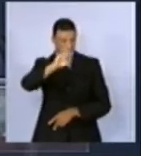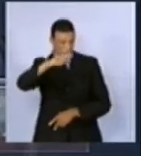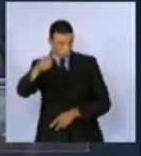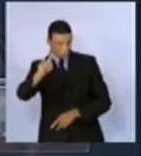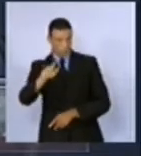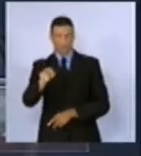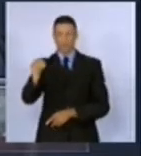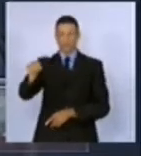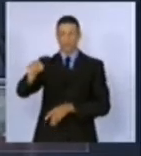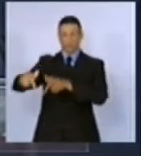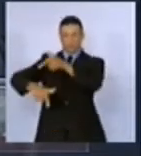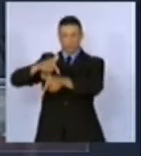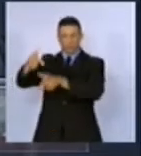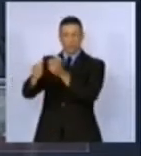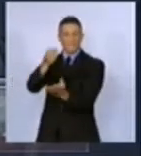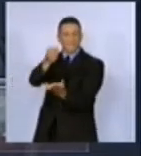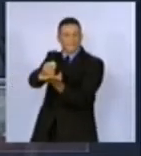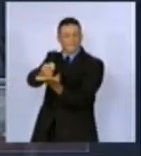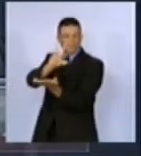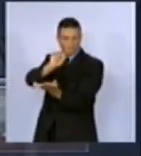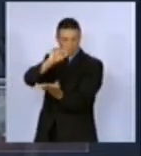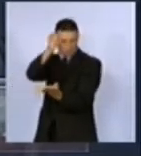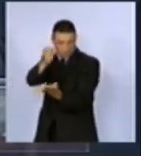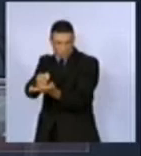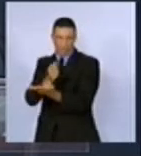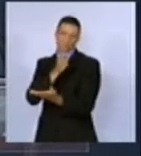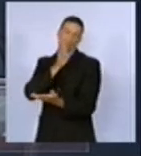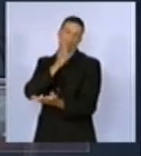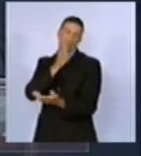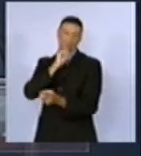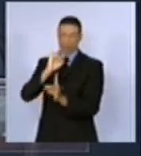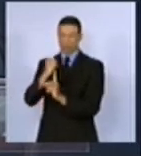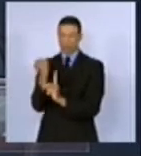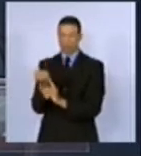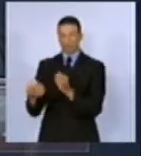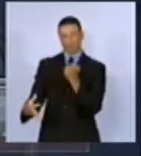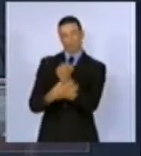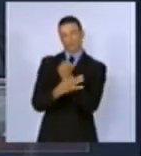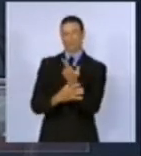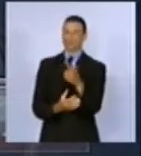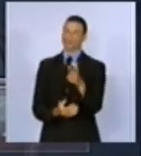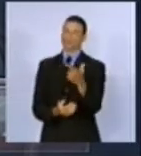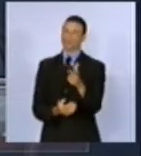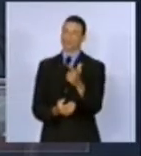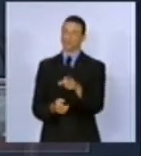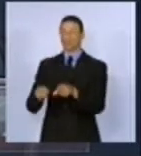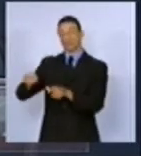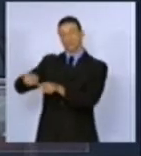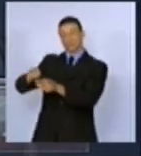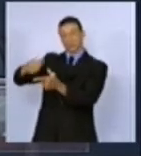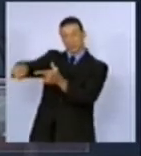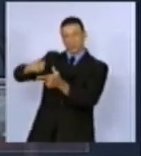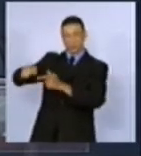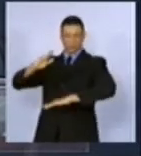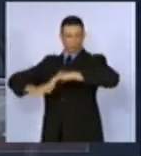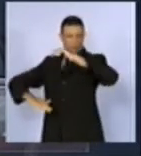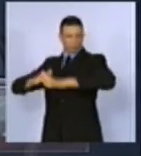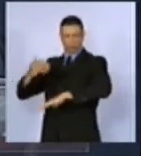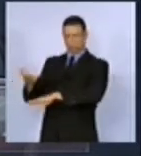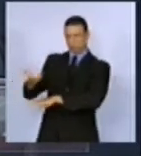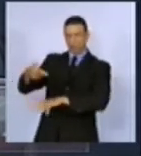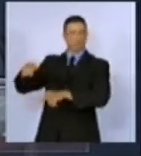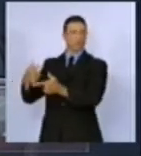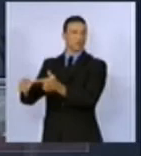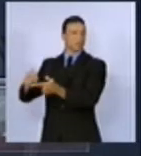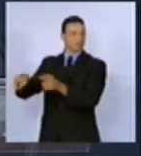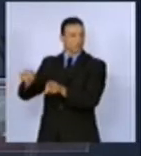eles estão na informalidade e já de imediato sem a devida proteção social associado a esses problemas nós temos falta de qualificação ausência